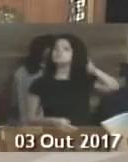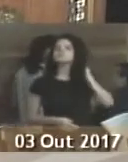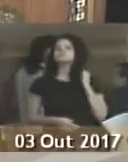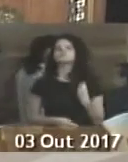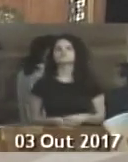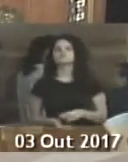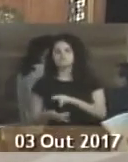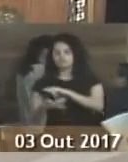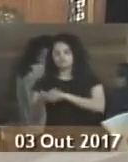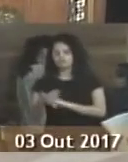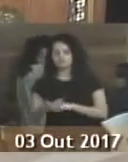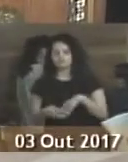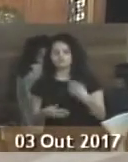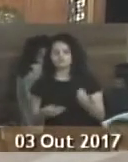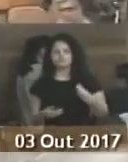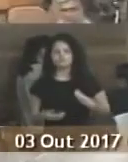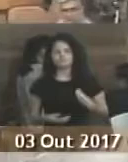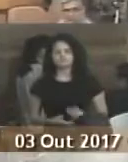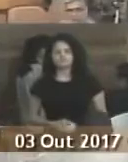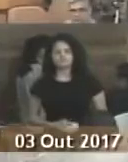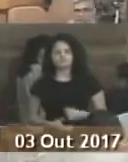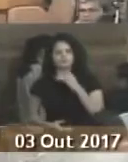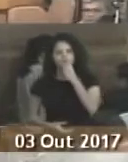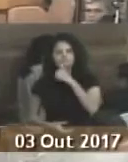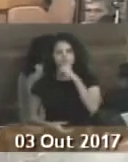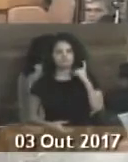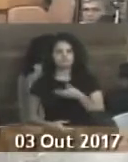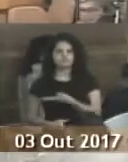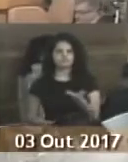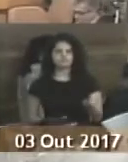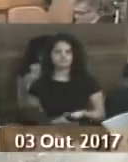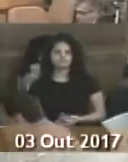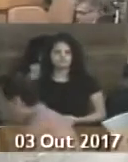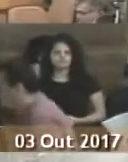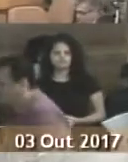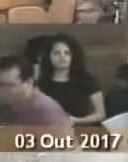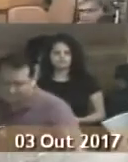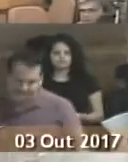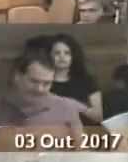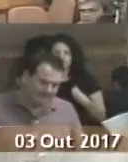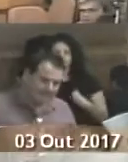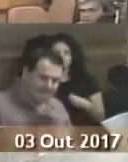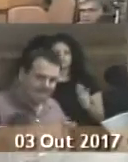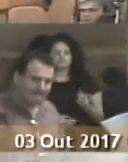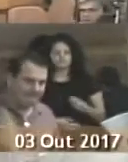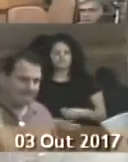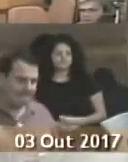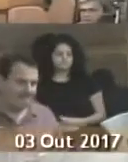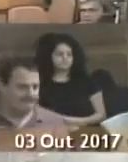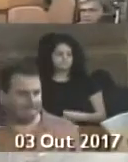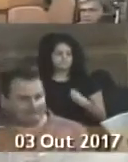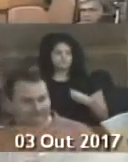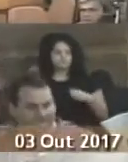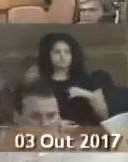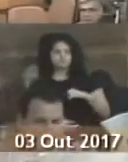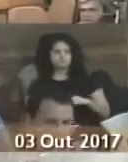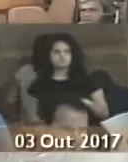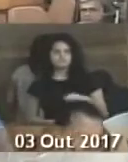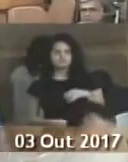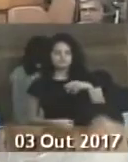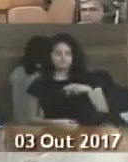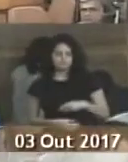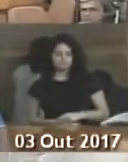vereadores presentes. Bom dia a todos. Vamos à chamada dos vereadores. Estão presentes o vereador Flavinho,